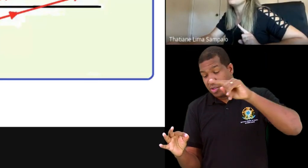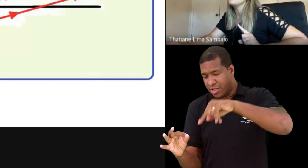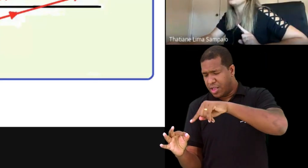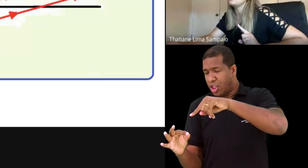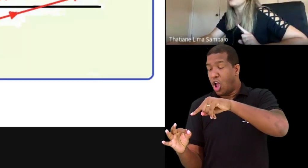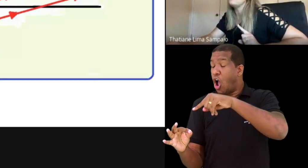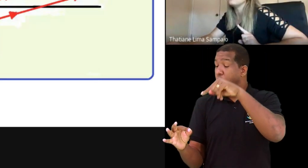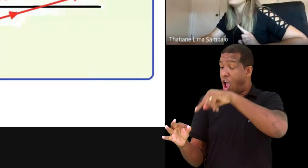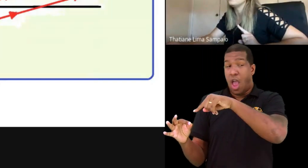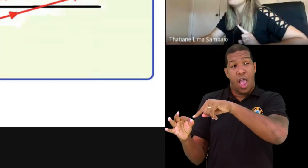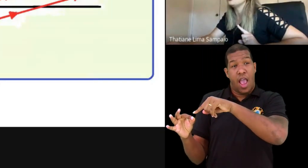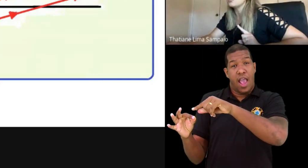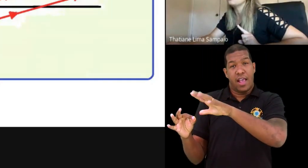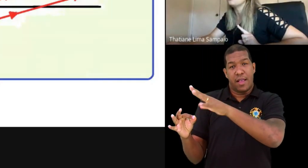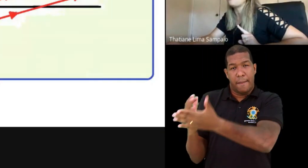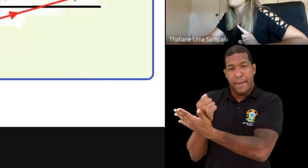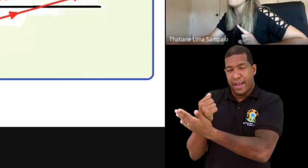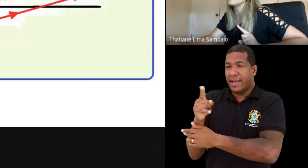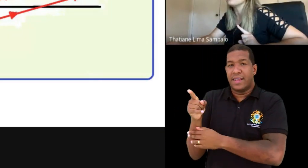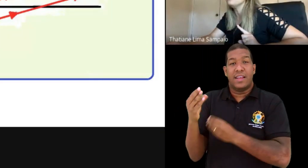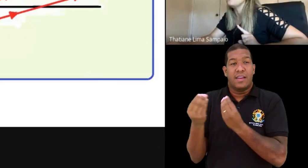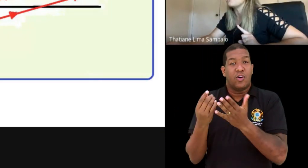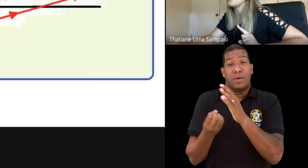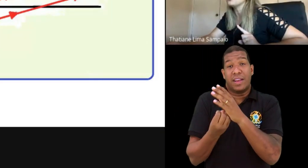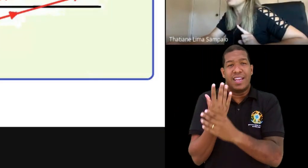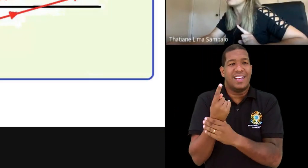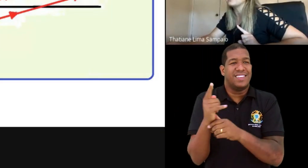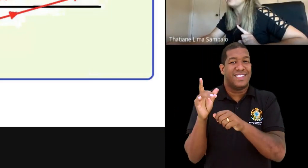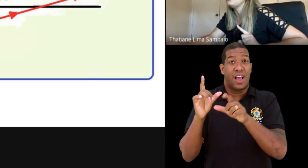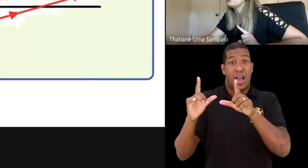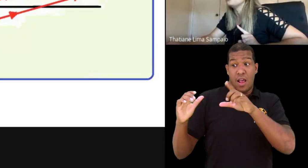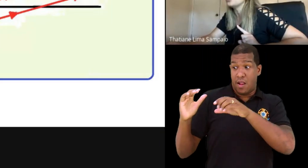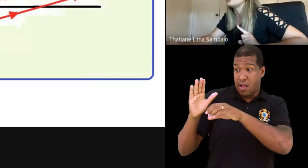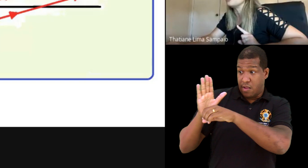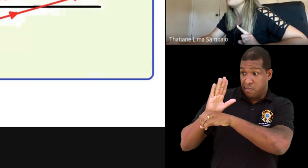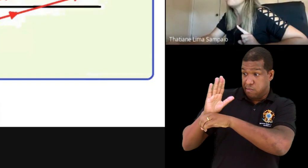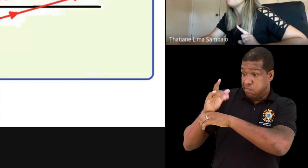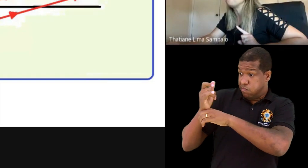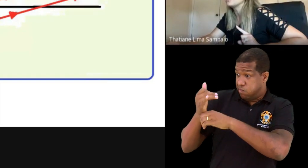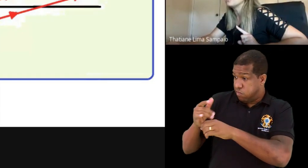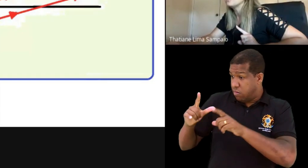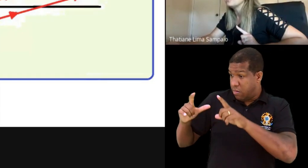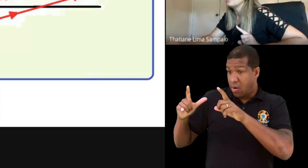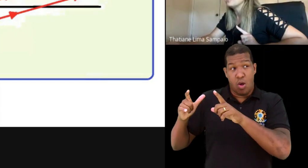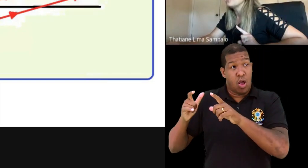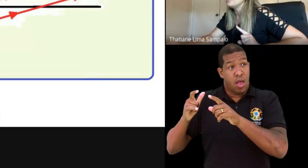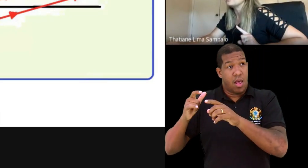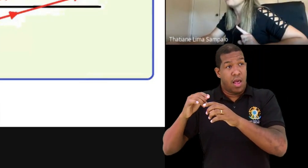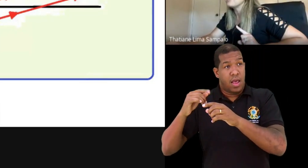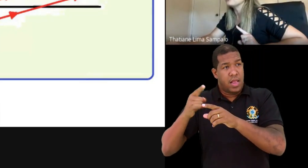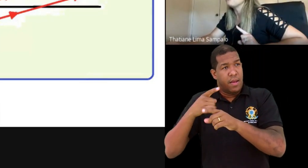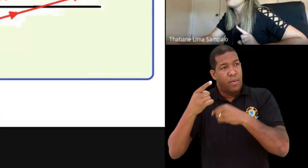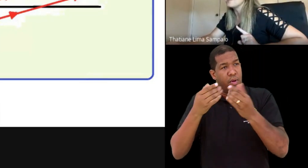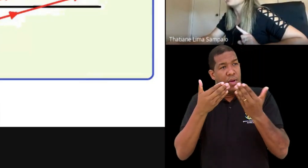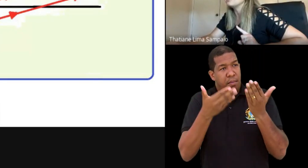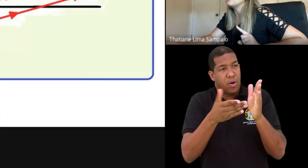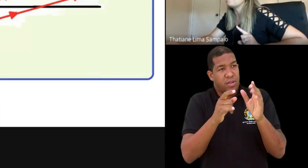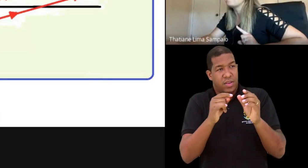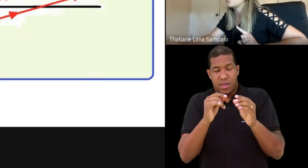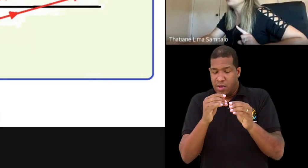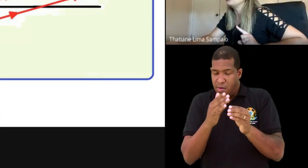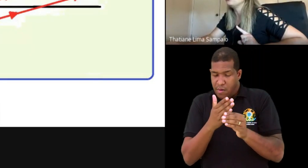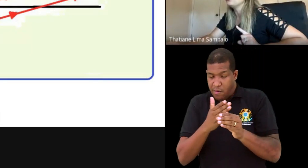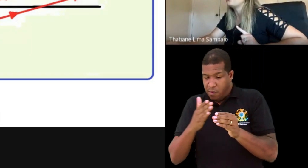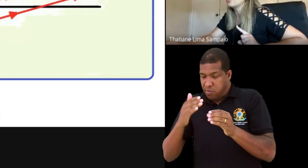Esse objeto, ele vai ser objeto para formação de imagem nessa lente objetiva, e essa imagem é formada